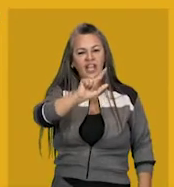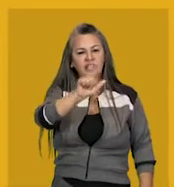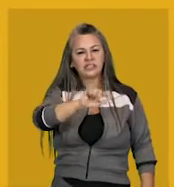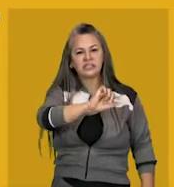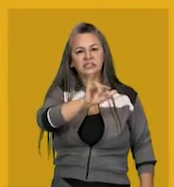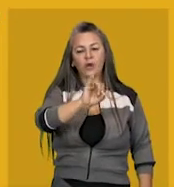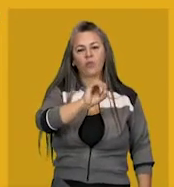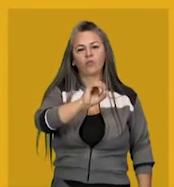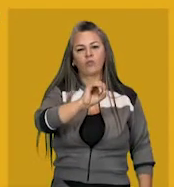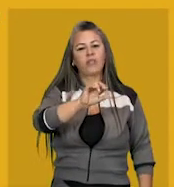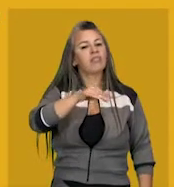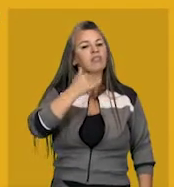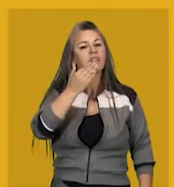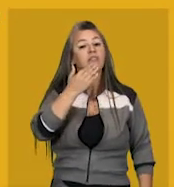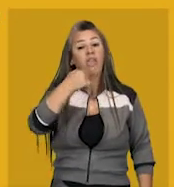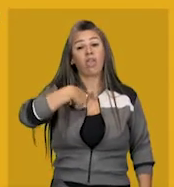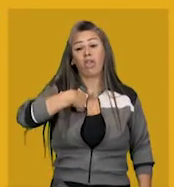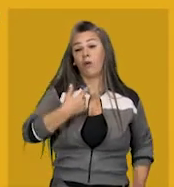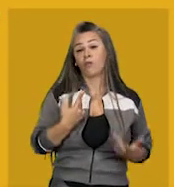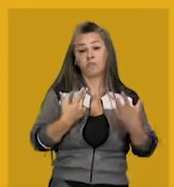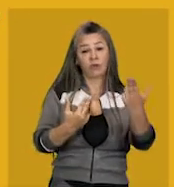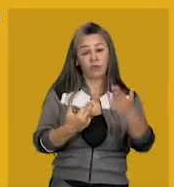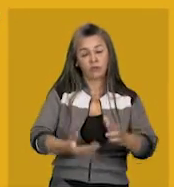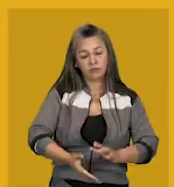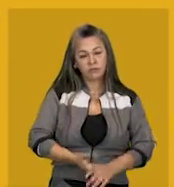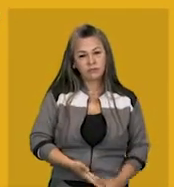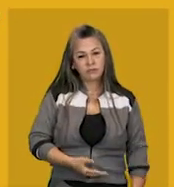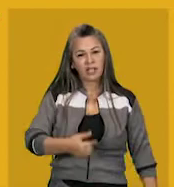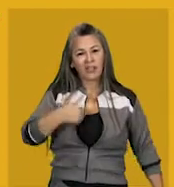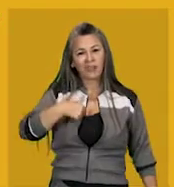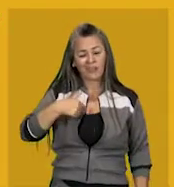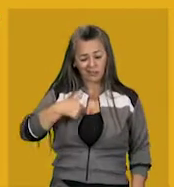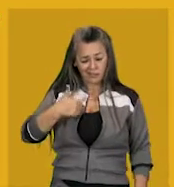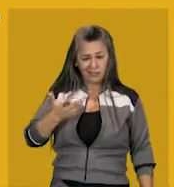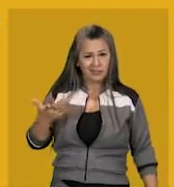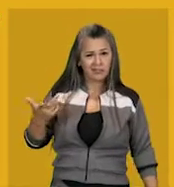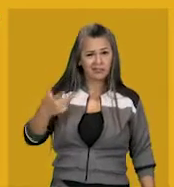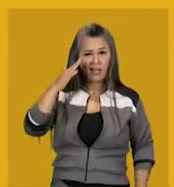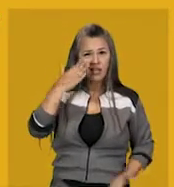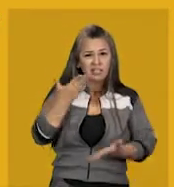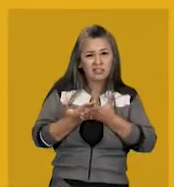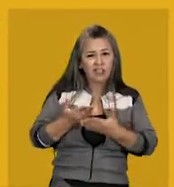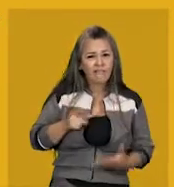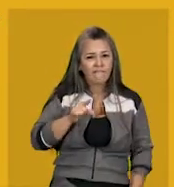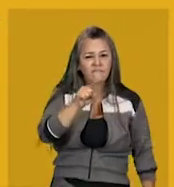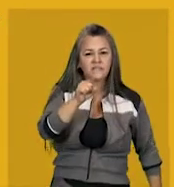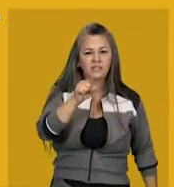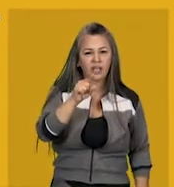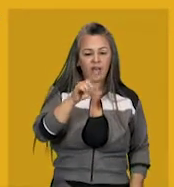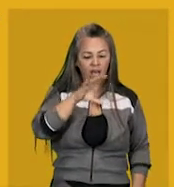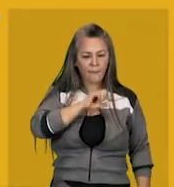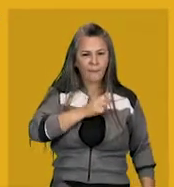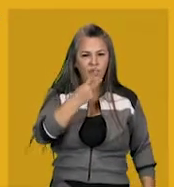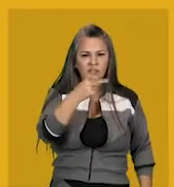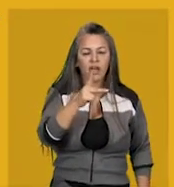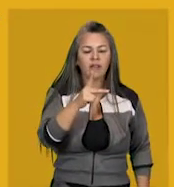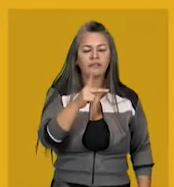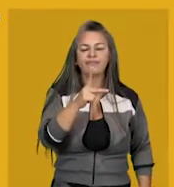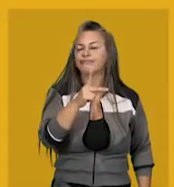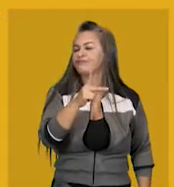eu. Já morreu em mim há muito tempo toda e qualquer confiança em tuas juras, quer dizer, em tuas